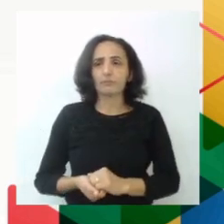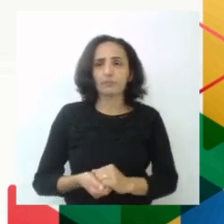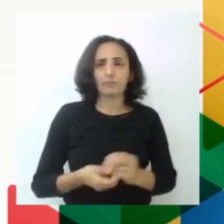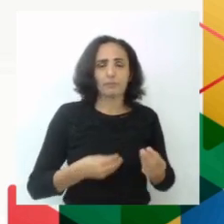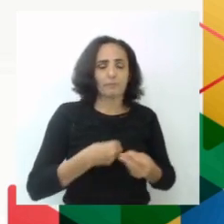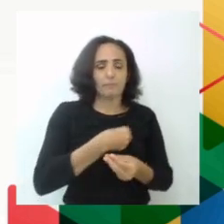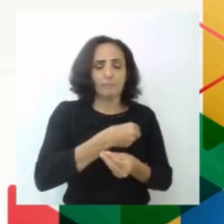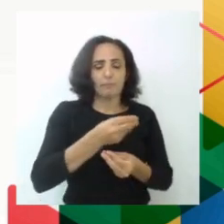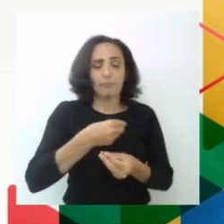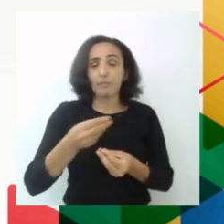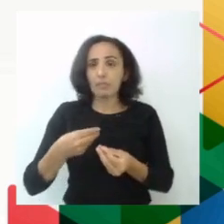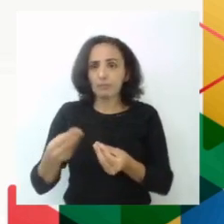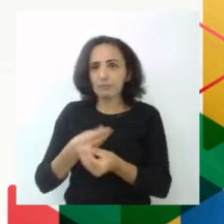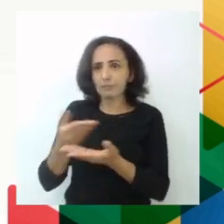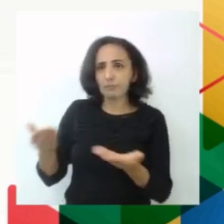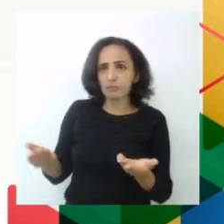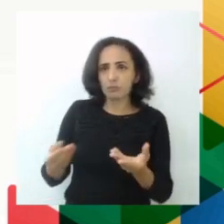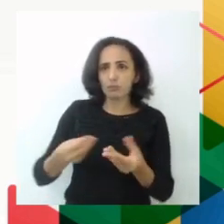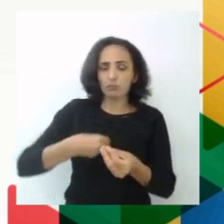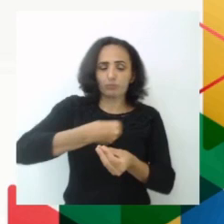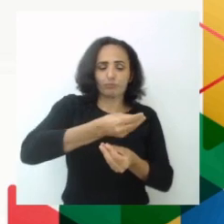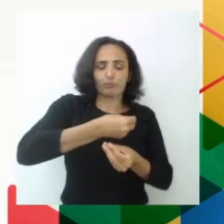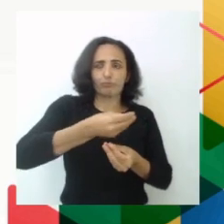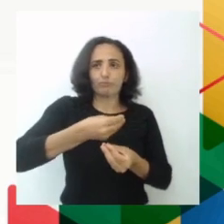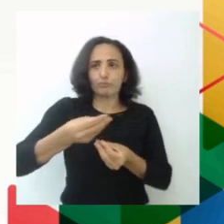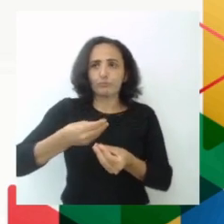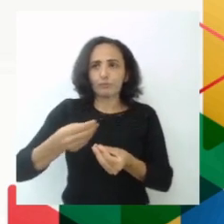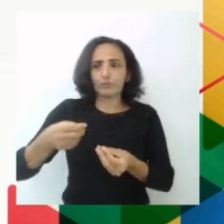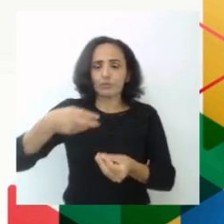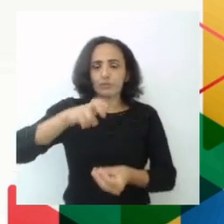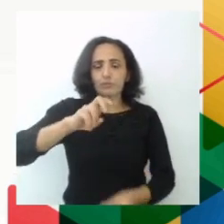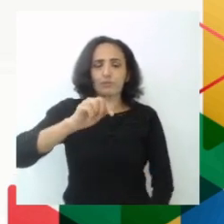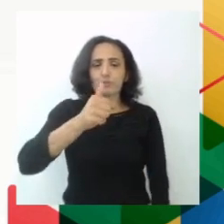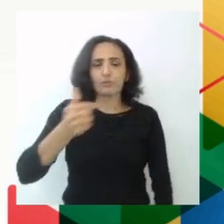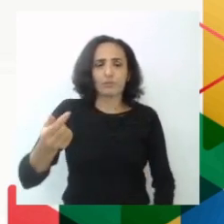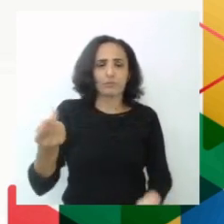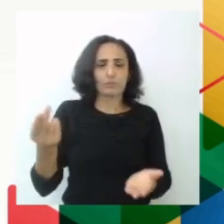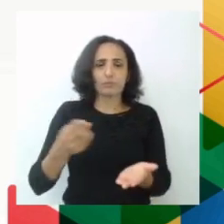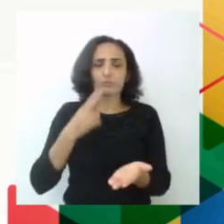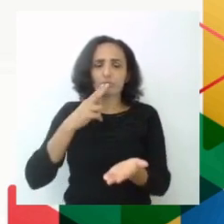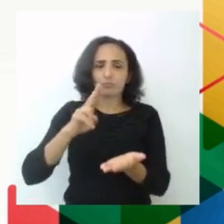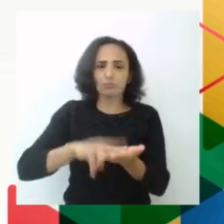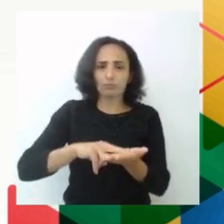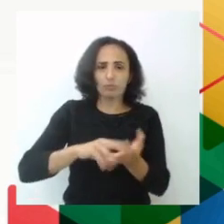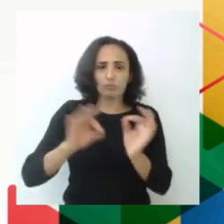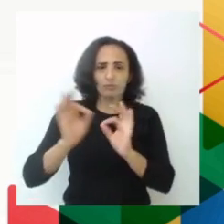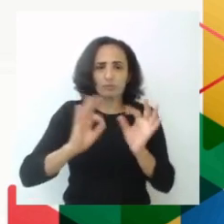que diz assim. De um baralho de 52 cartas, 3 cartas